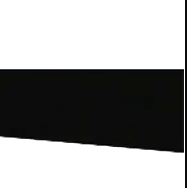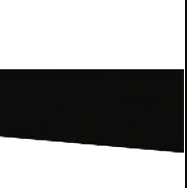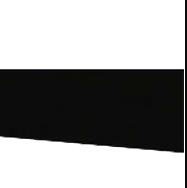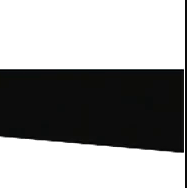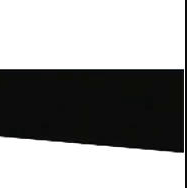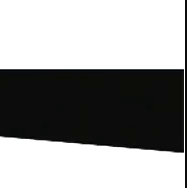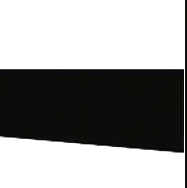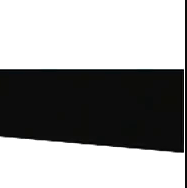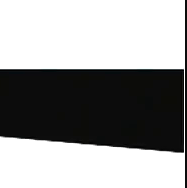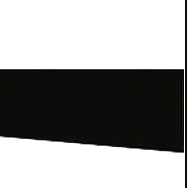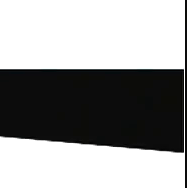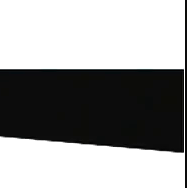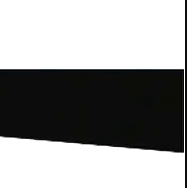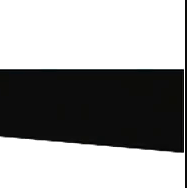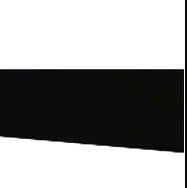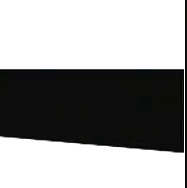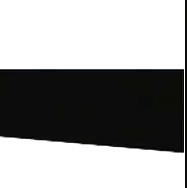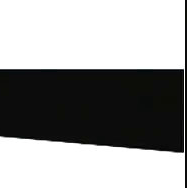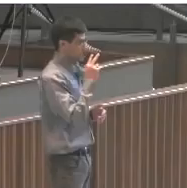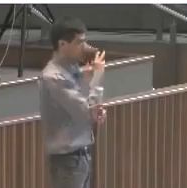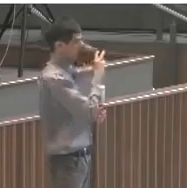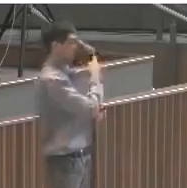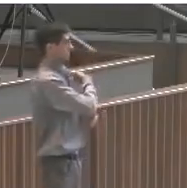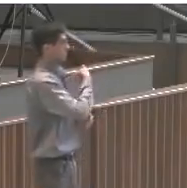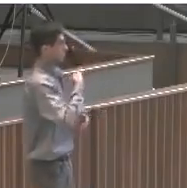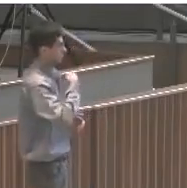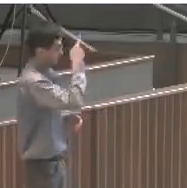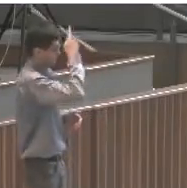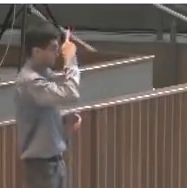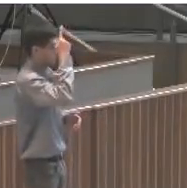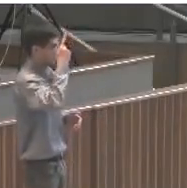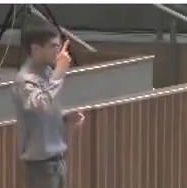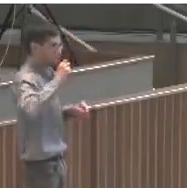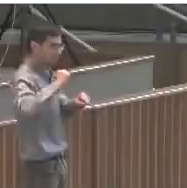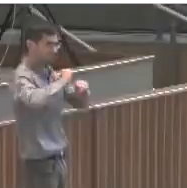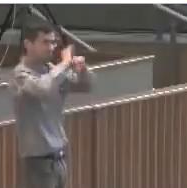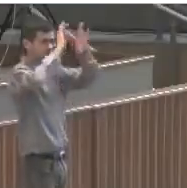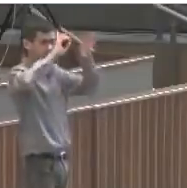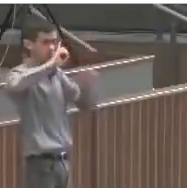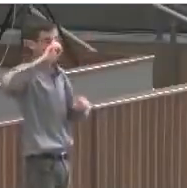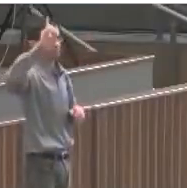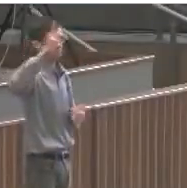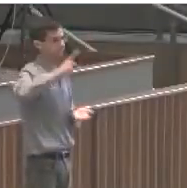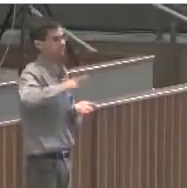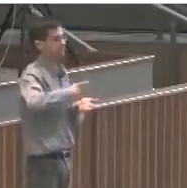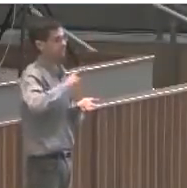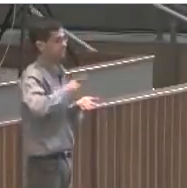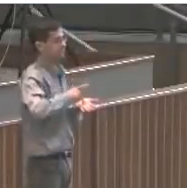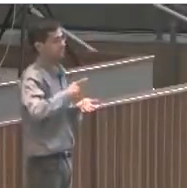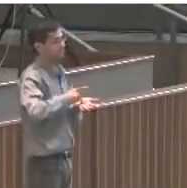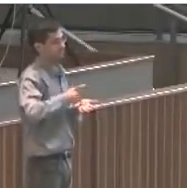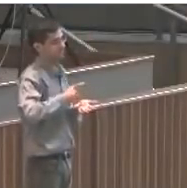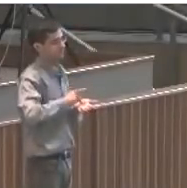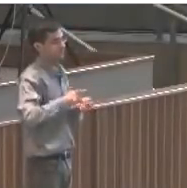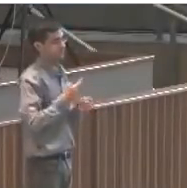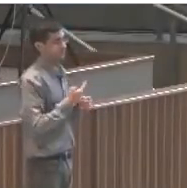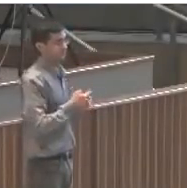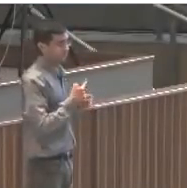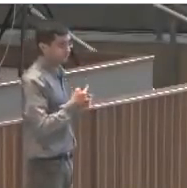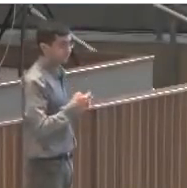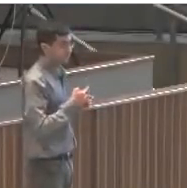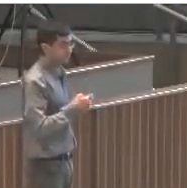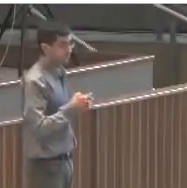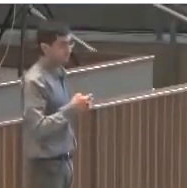adoro a sua vida amigo do tantas glórias a deus por que